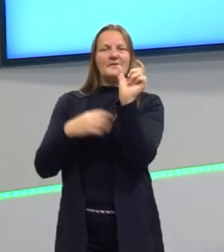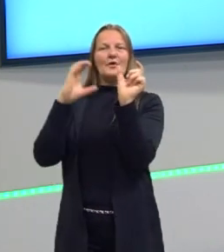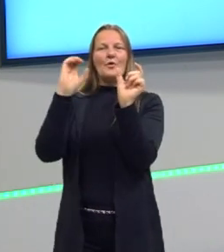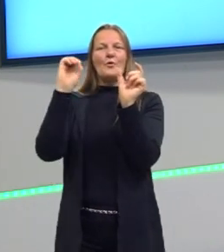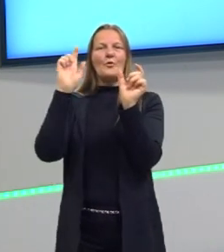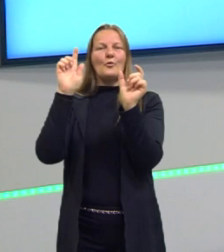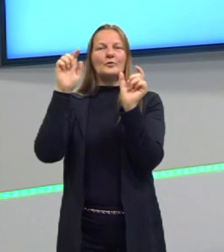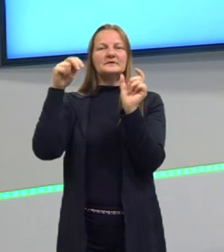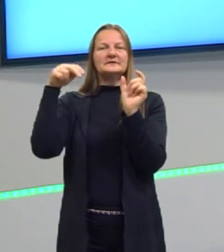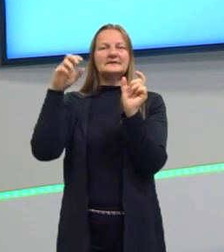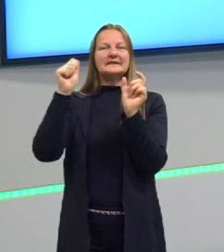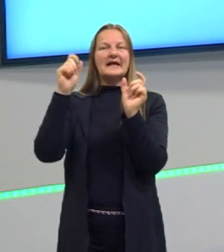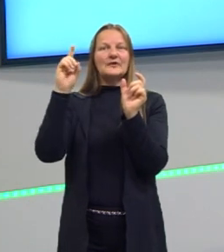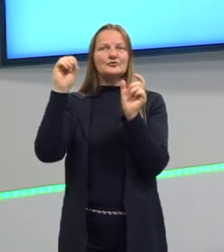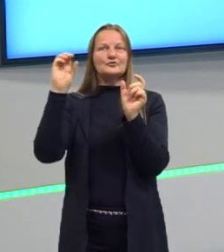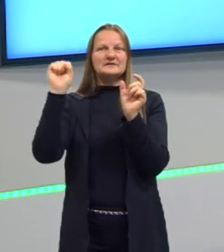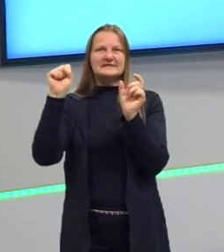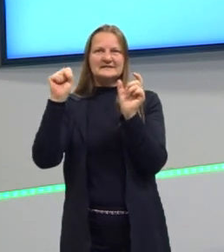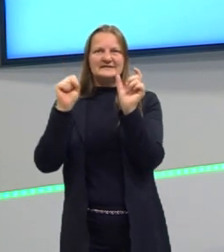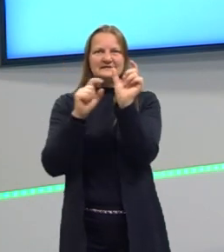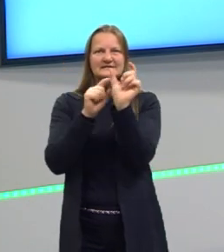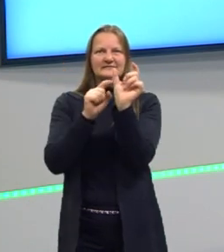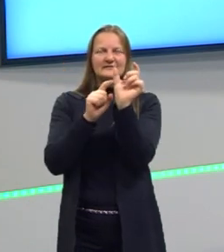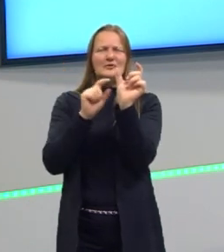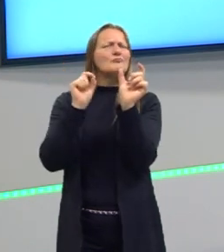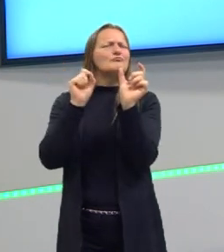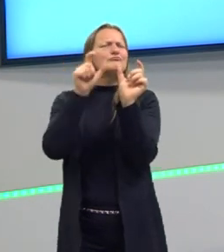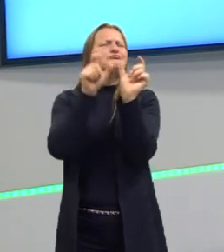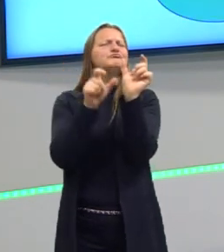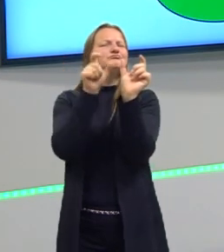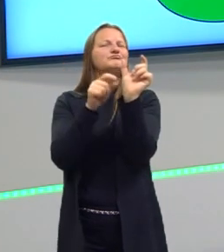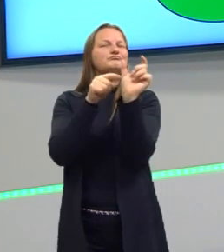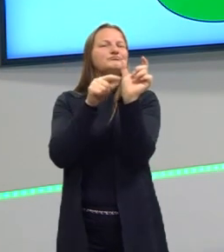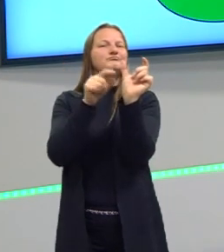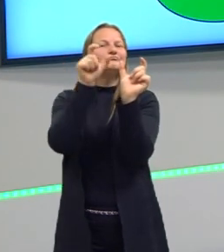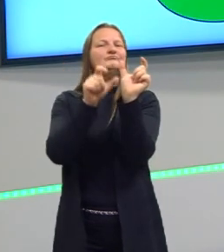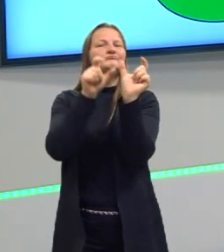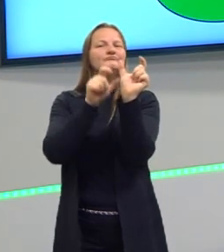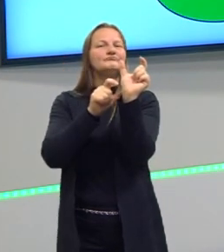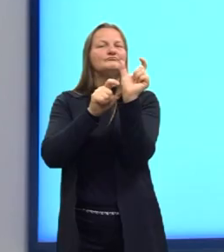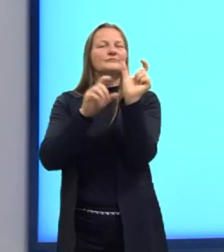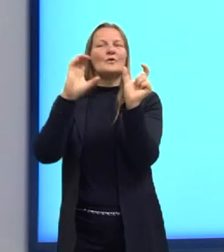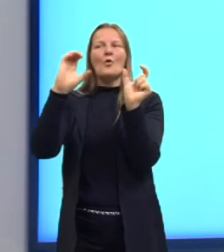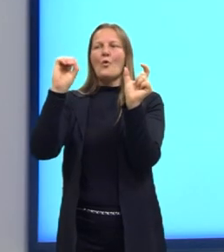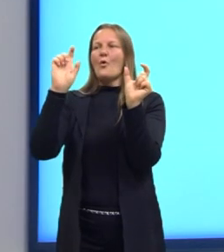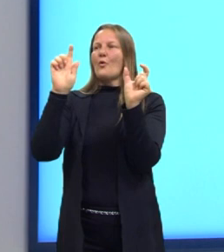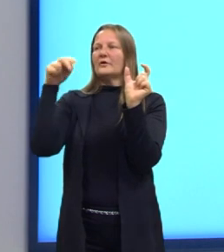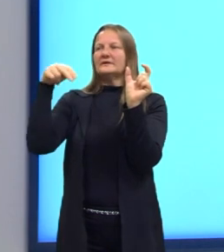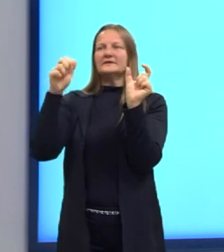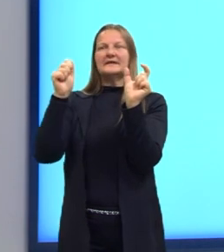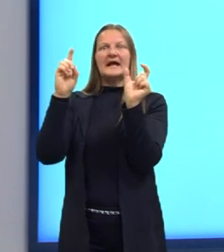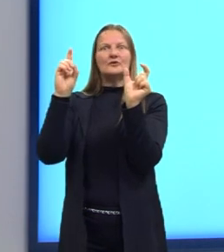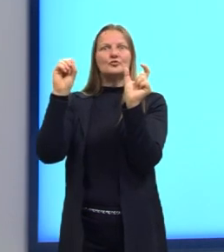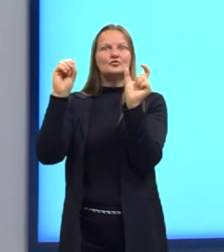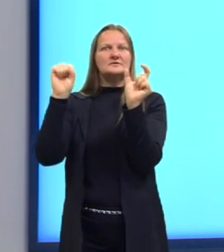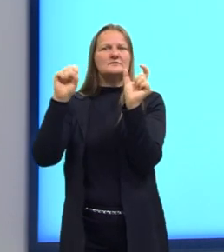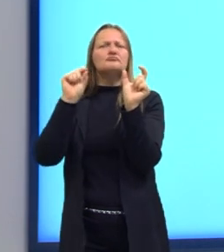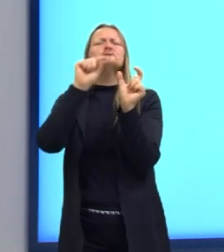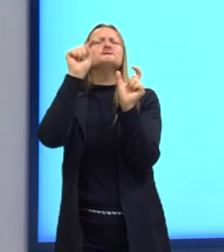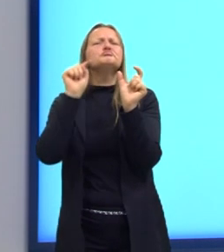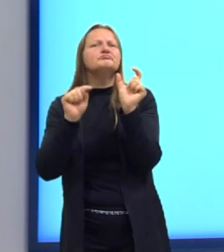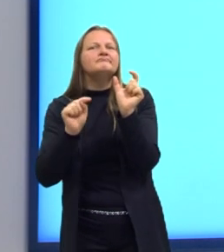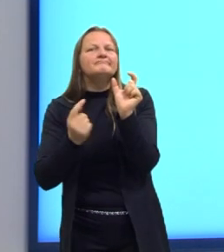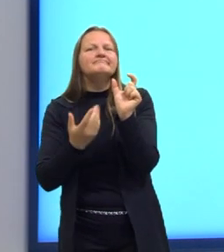né ou seja e quem são os cognados né quem são